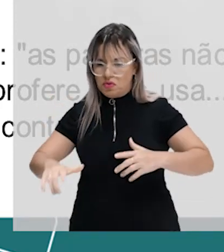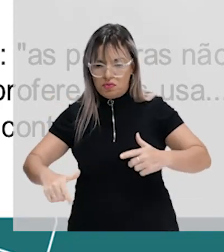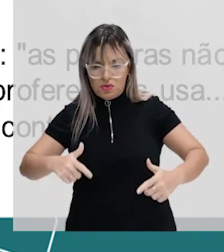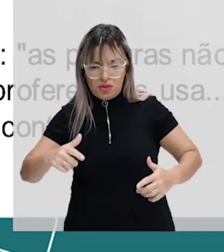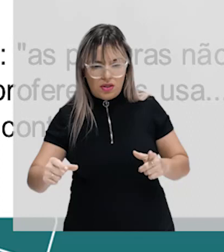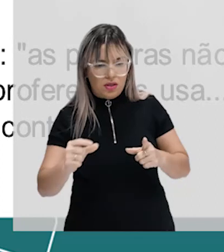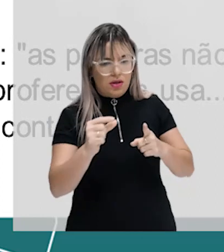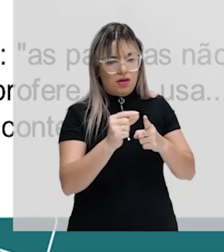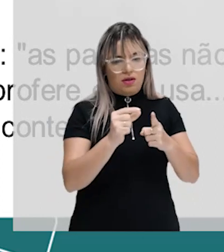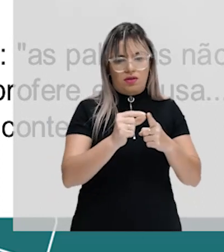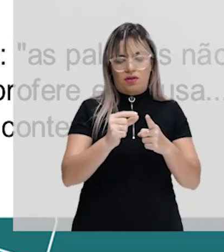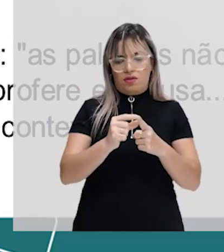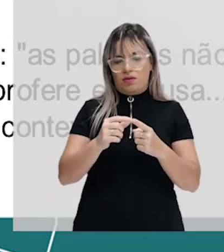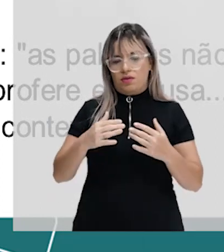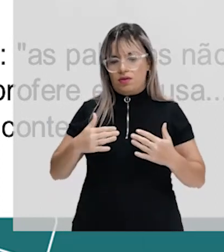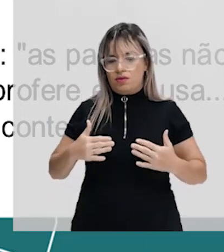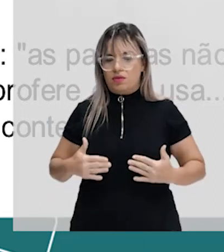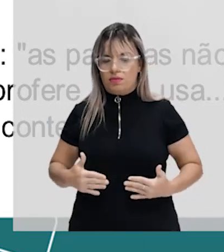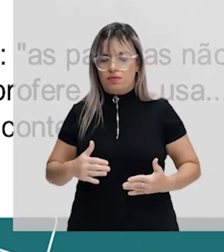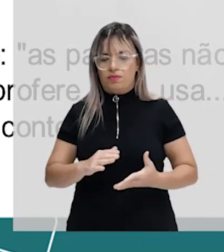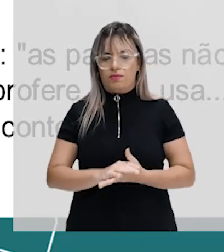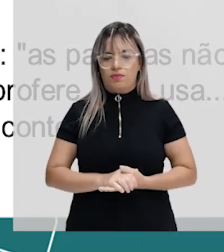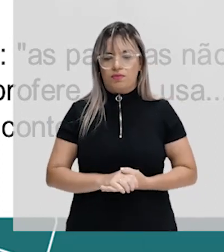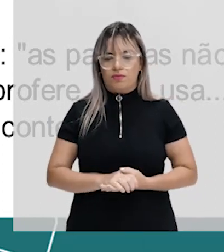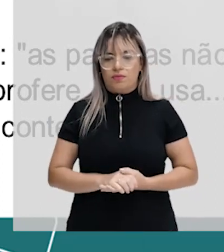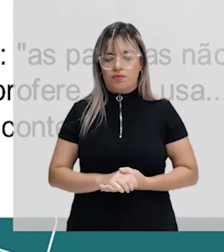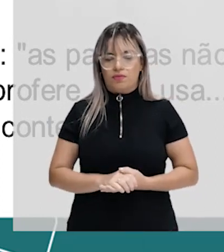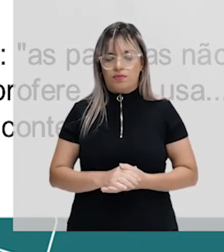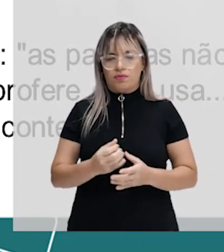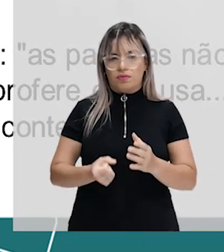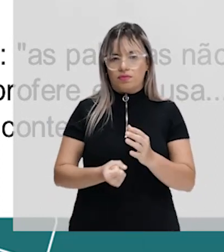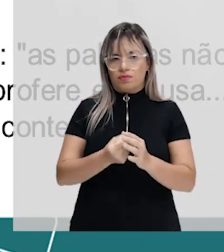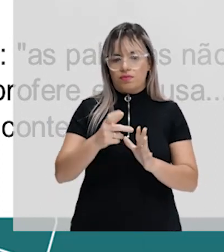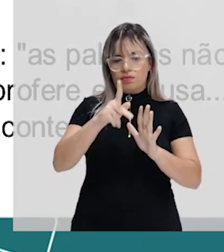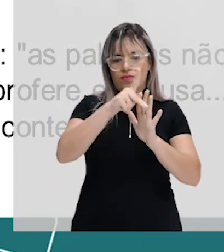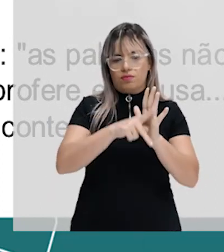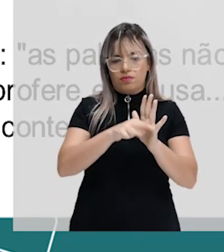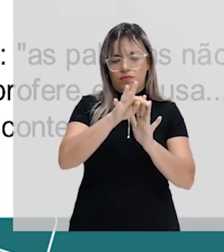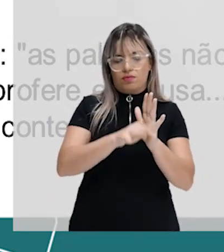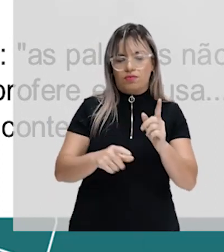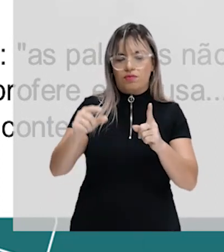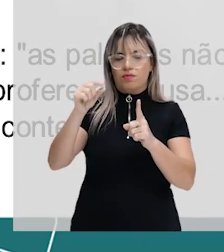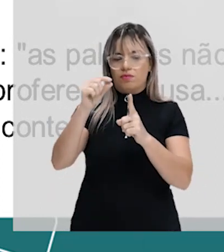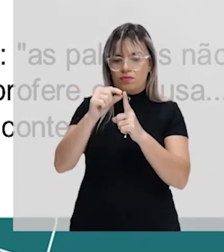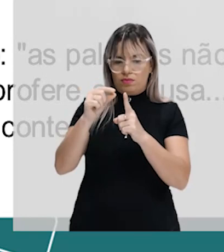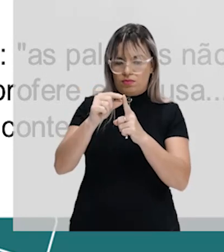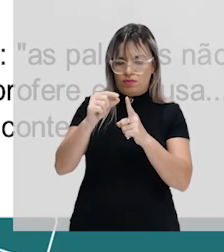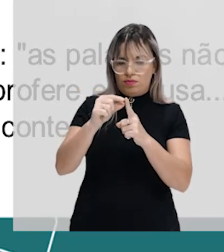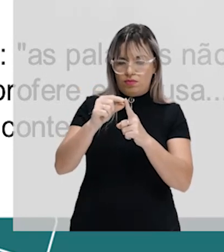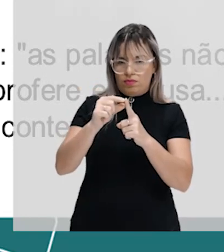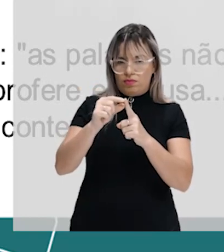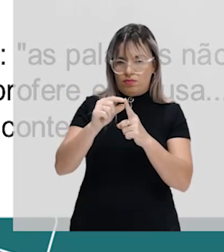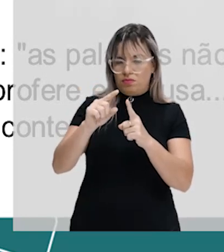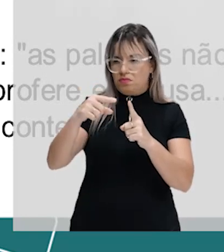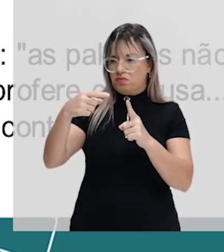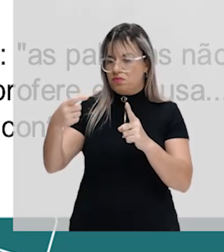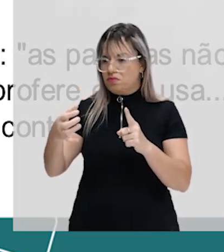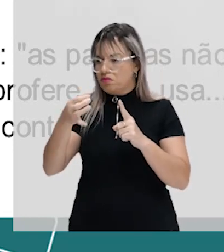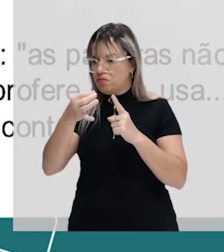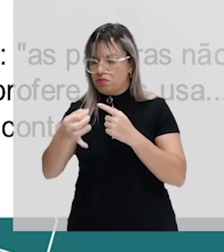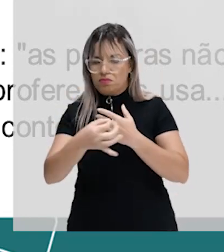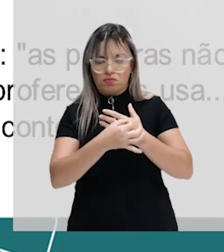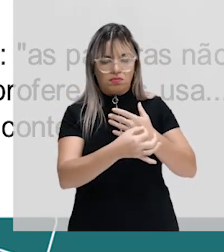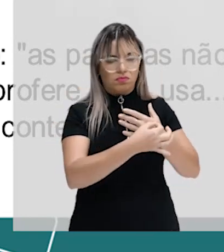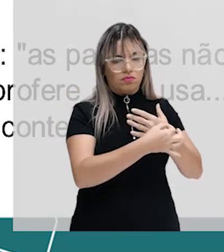passivas do contexto. Então, quem fala, quem produz, quem diz palavras, não fala de coisas alheias, de coisas